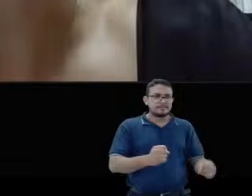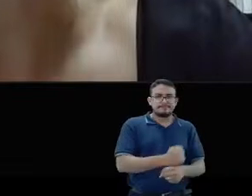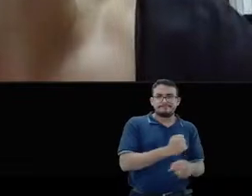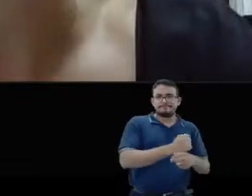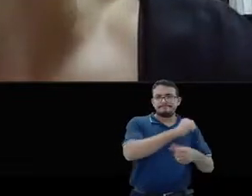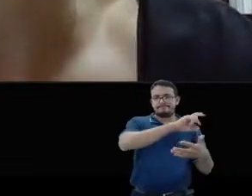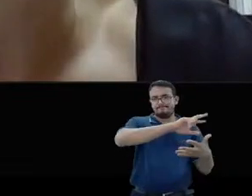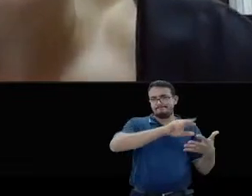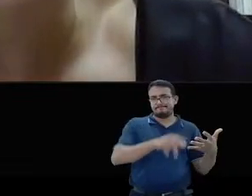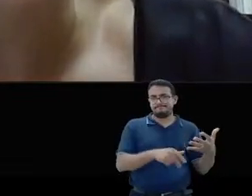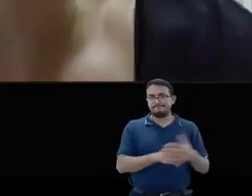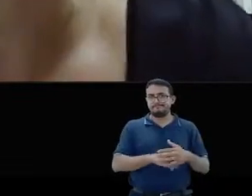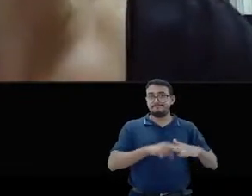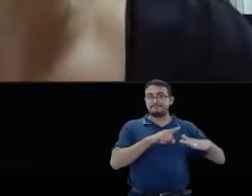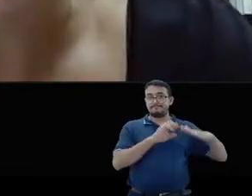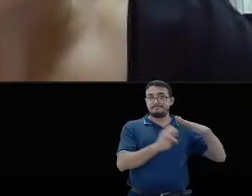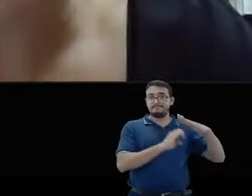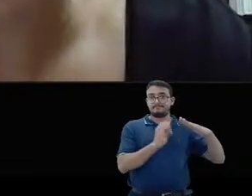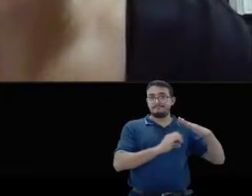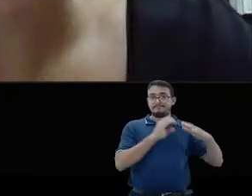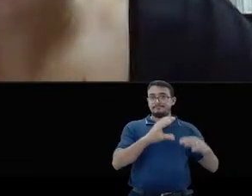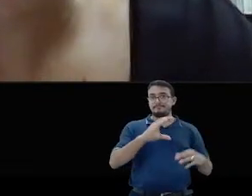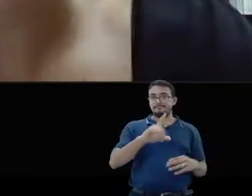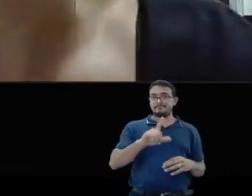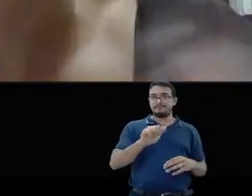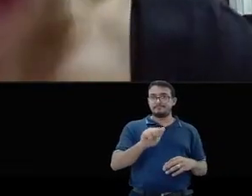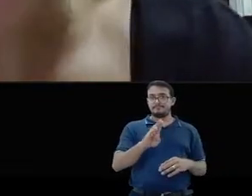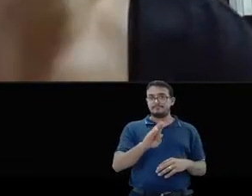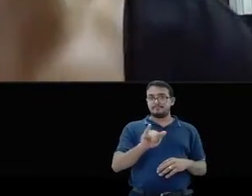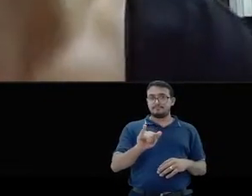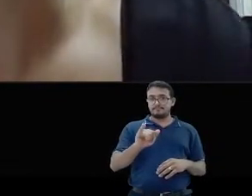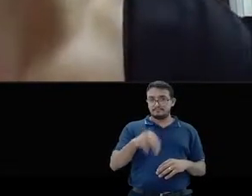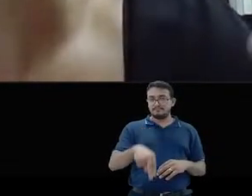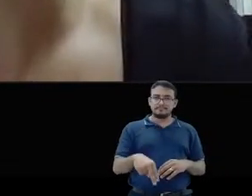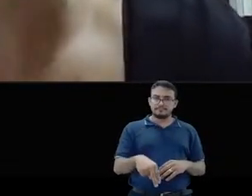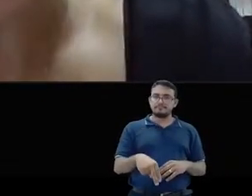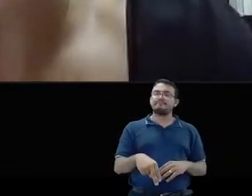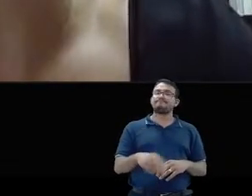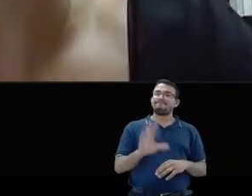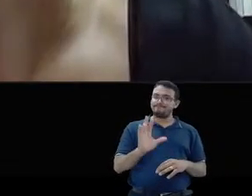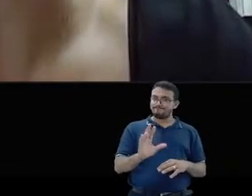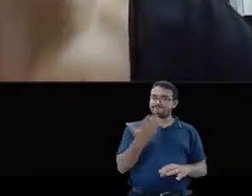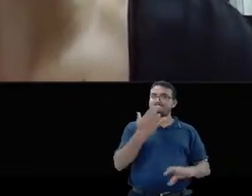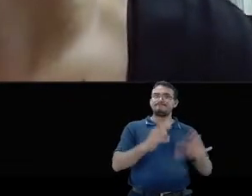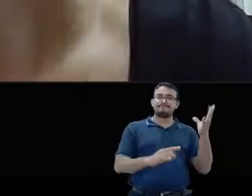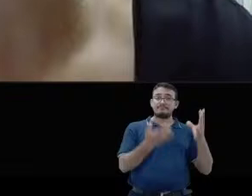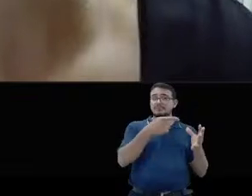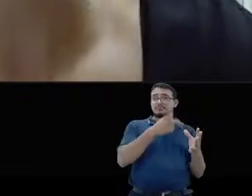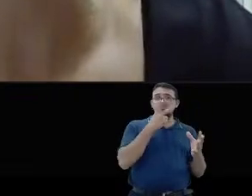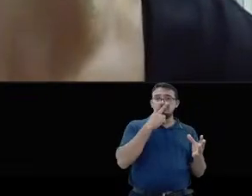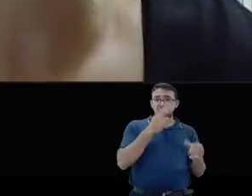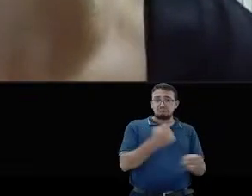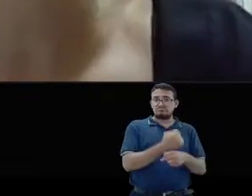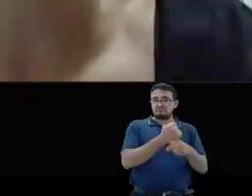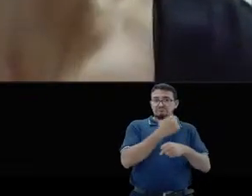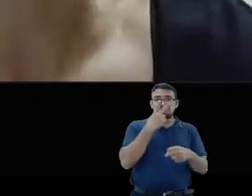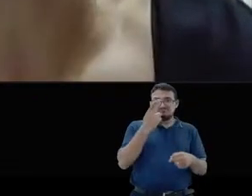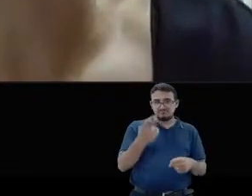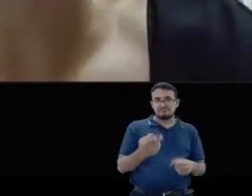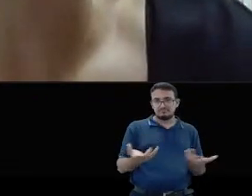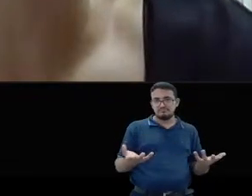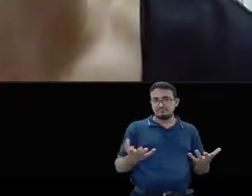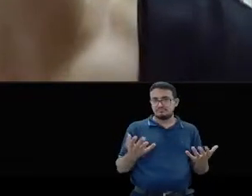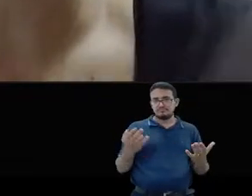a Klabin ela vira um verdadeiro canteiro de obras, porque diversas empresas vão para lá nesse momento de parada geral. Né? Então,